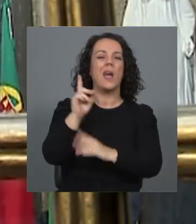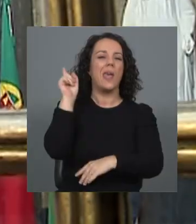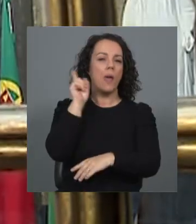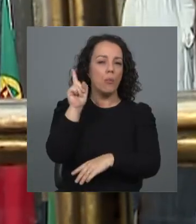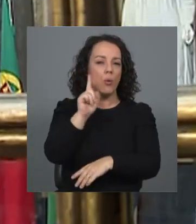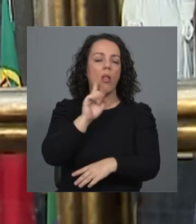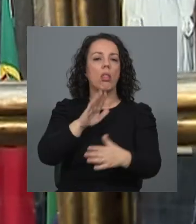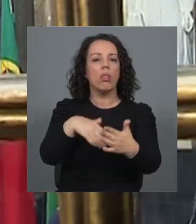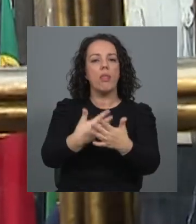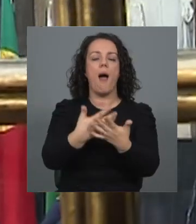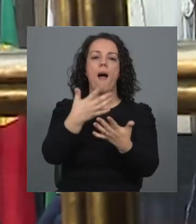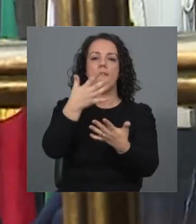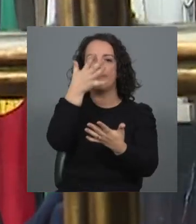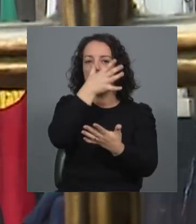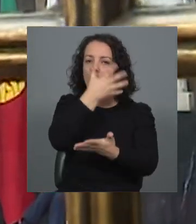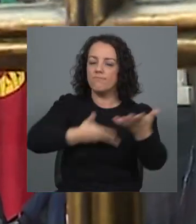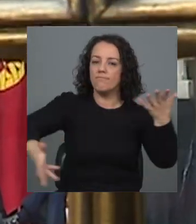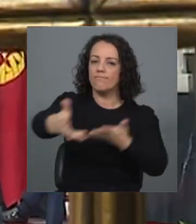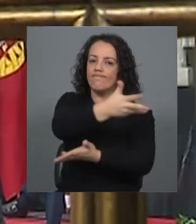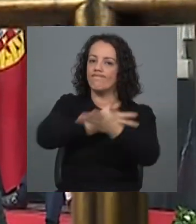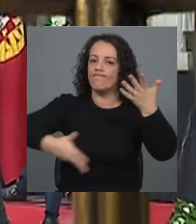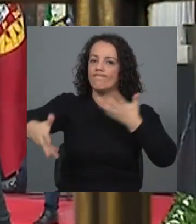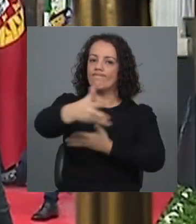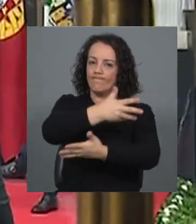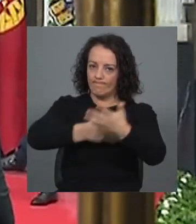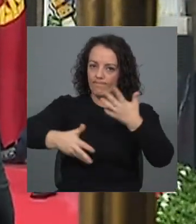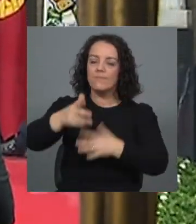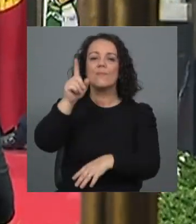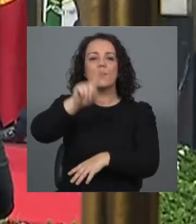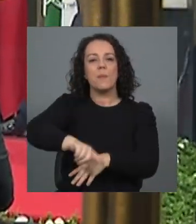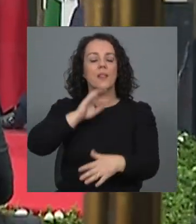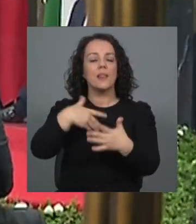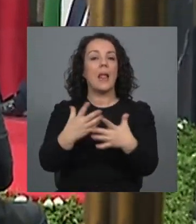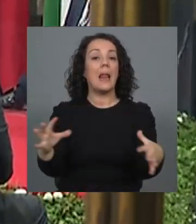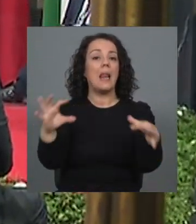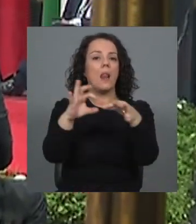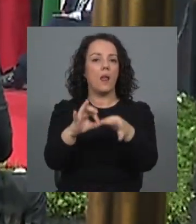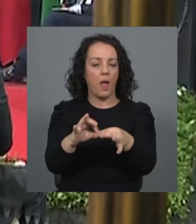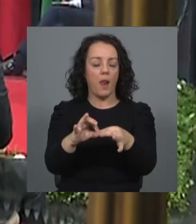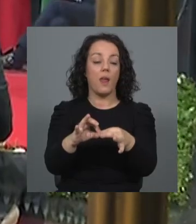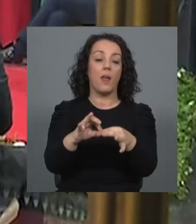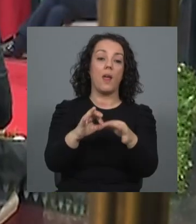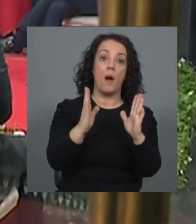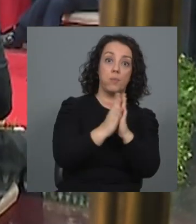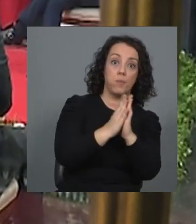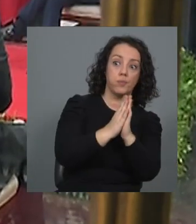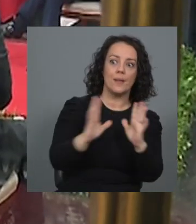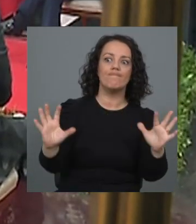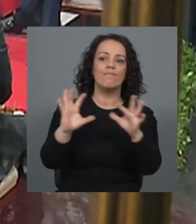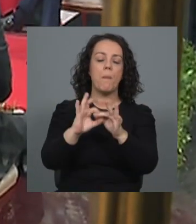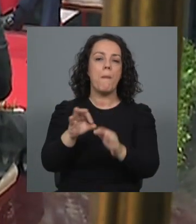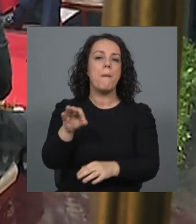convivência e, mais uma vez, a ligar religião e paz, que é uma coisa que